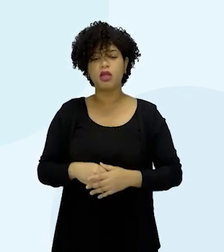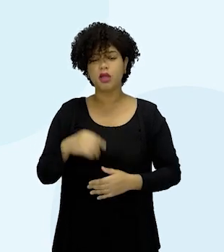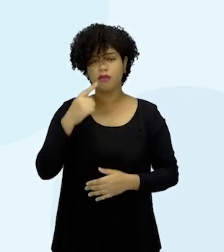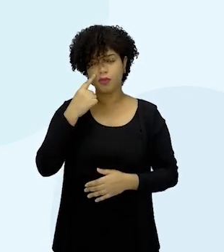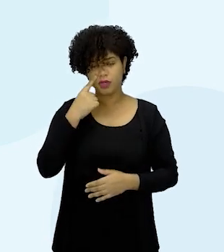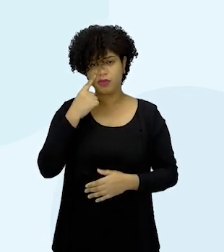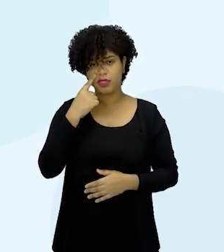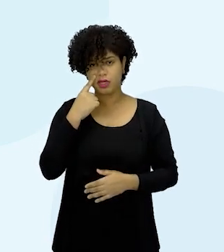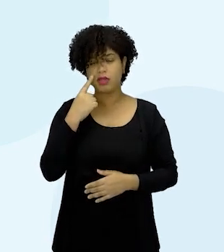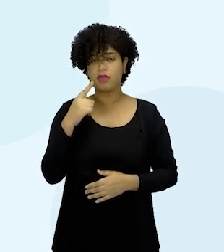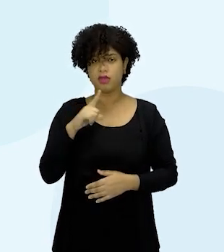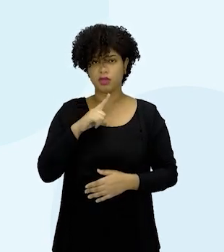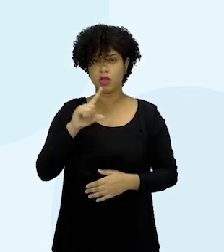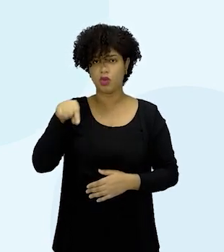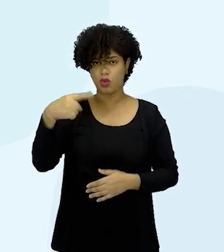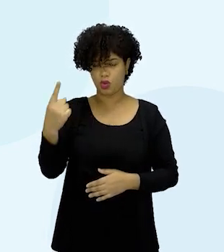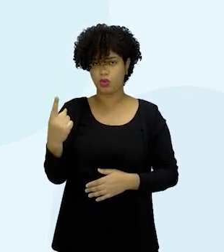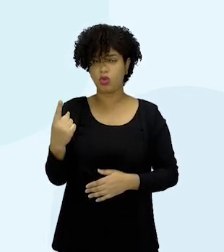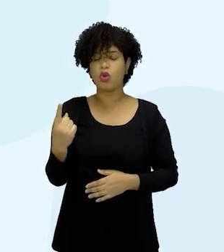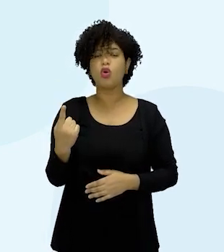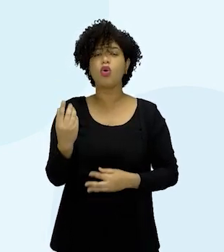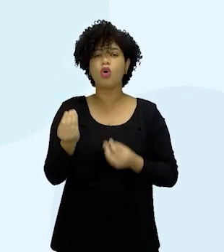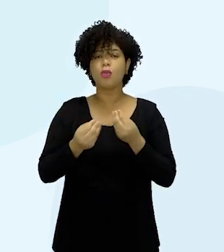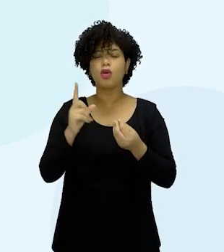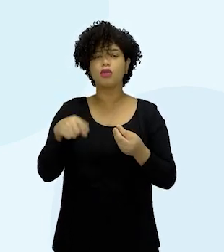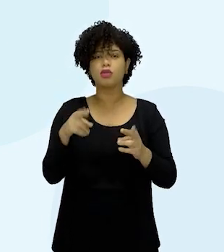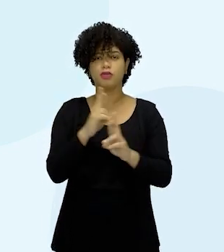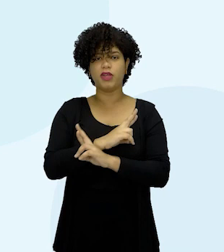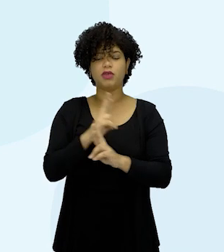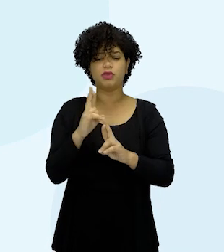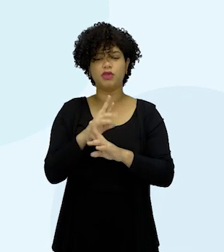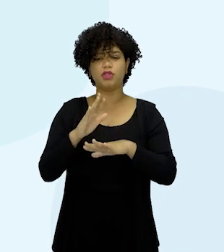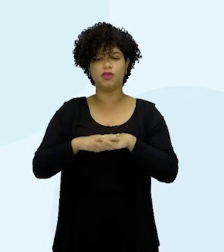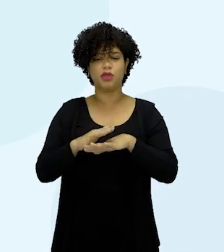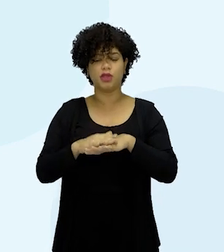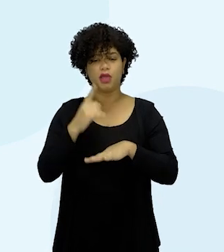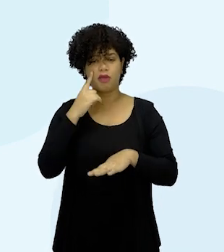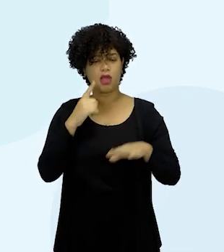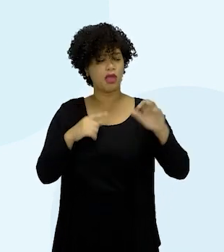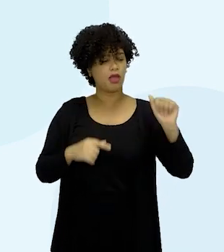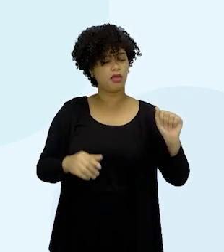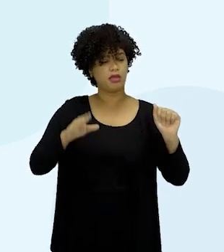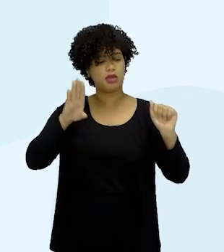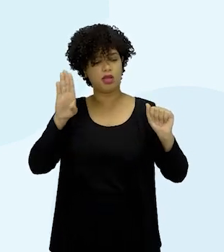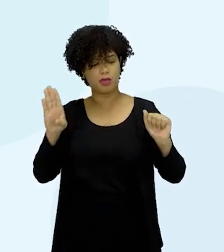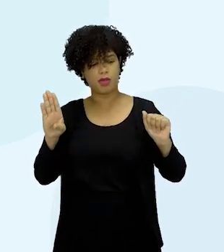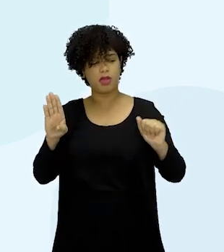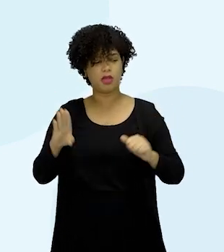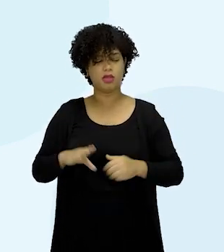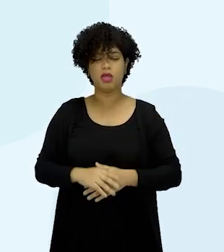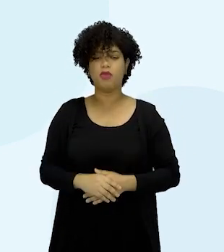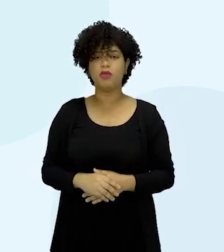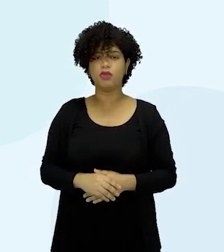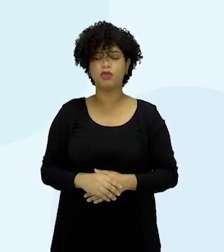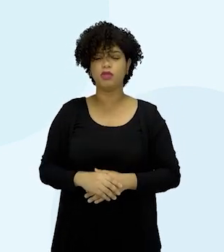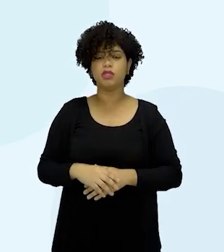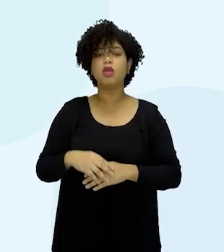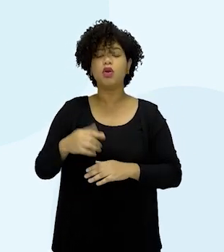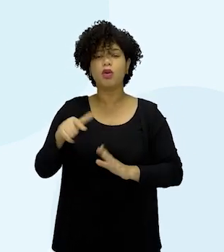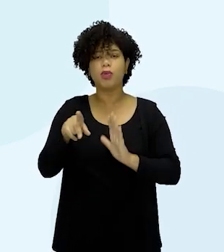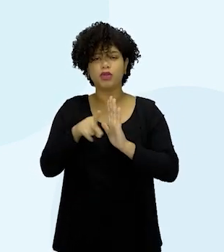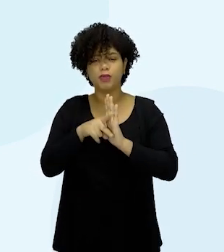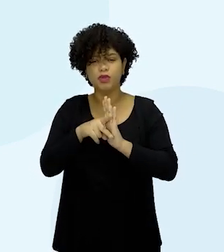considere a lei de formação a seguir para fazer a relação de A em B. Então, eu quero ligar o A com o B. Então, a gente tem uma função aí, ó. No